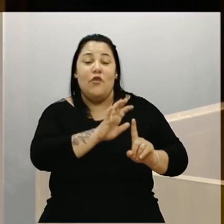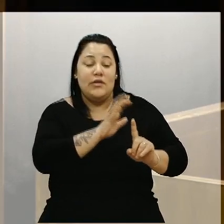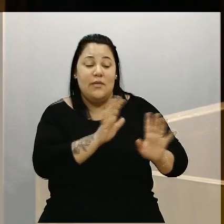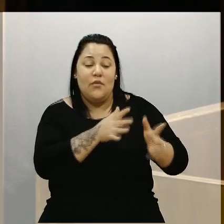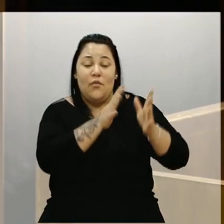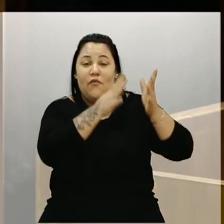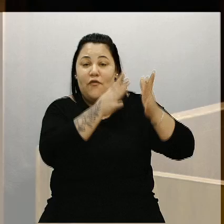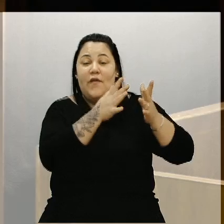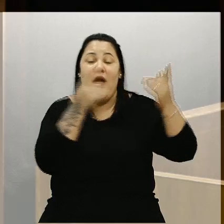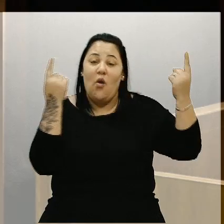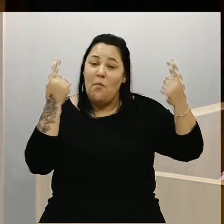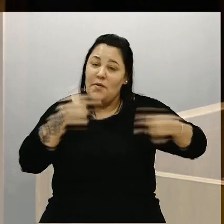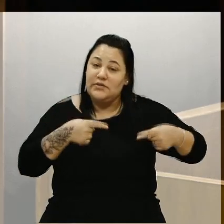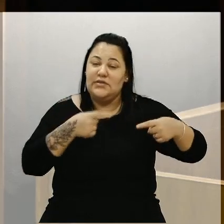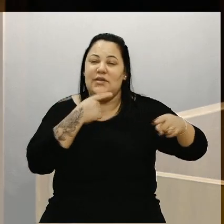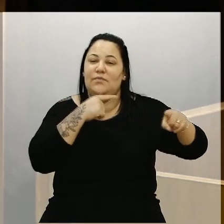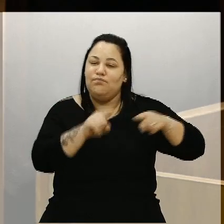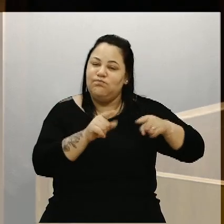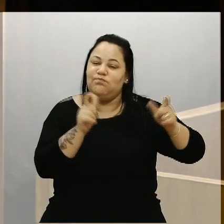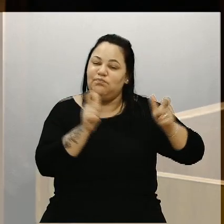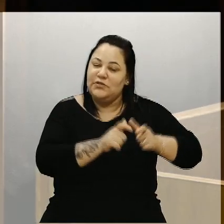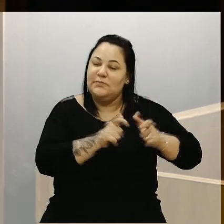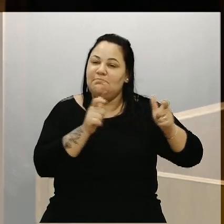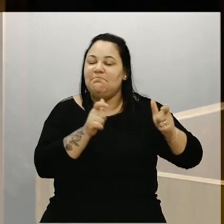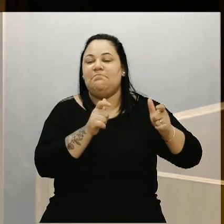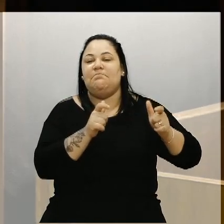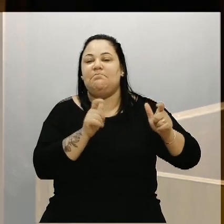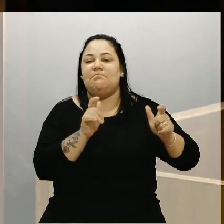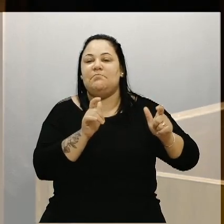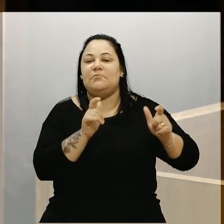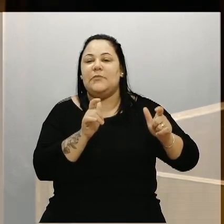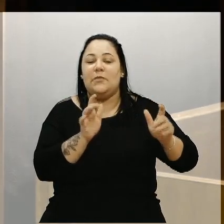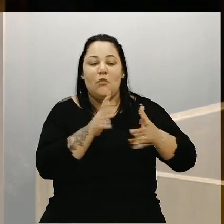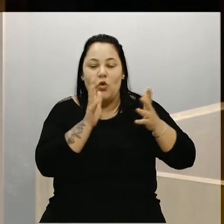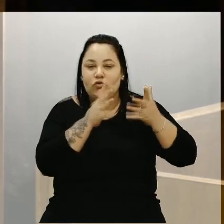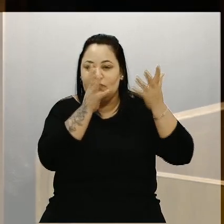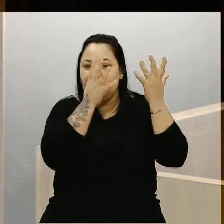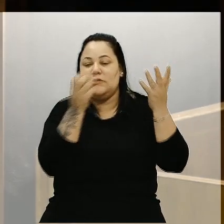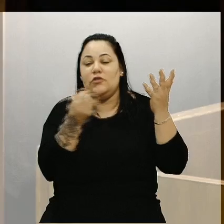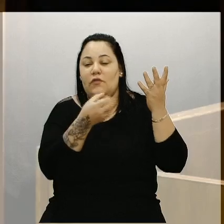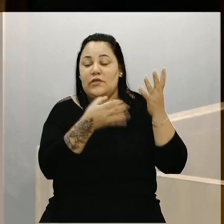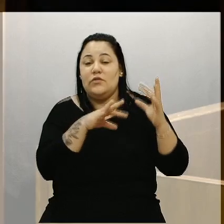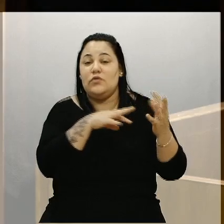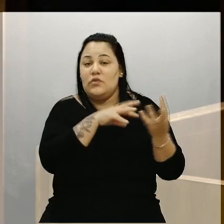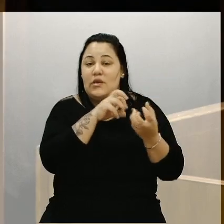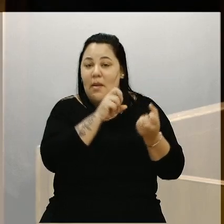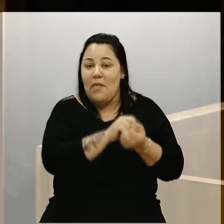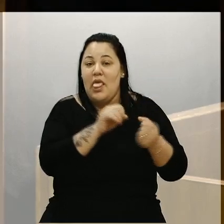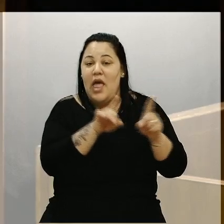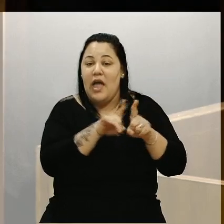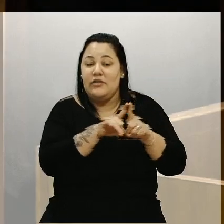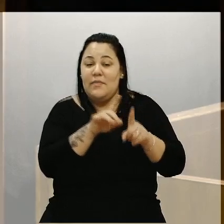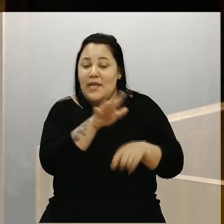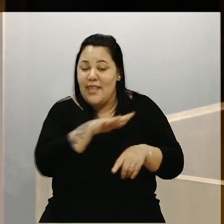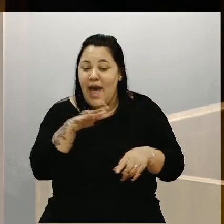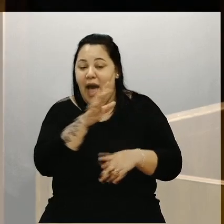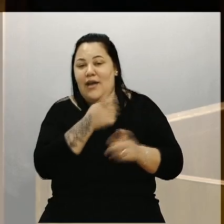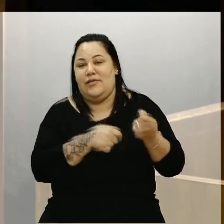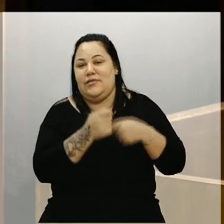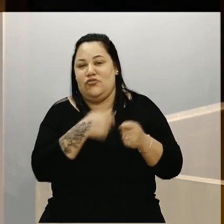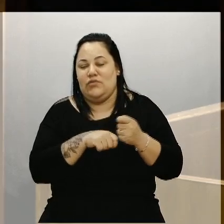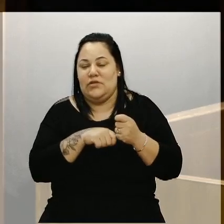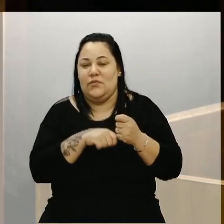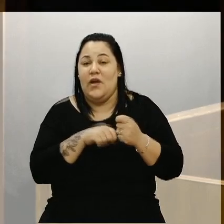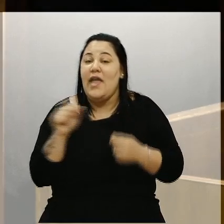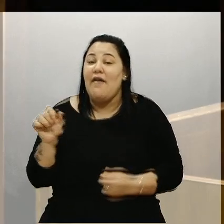competitividade das micro e pequenas empresas, incentivando a inovação e a sustentabilidade nos negócios. E